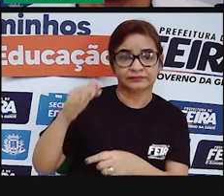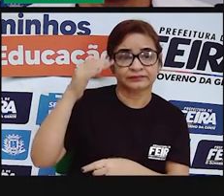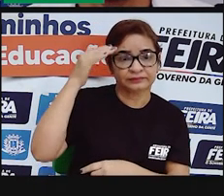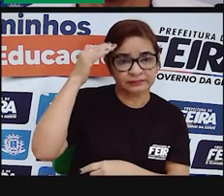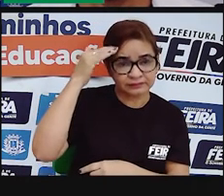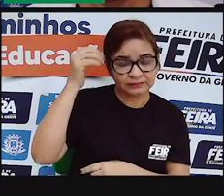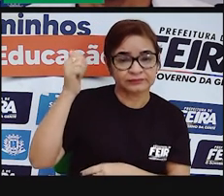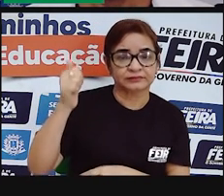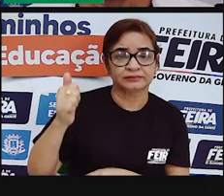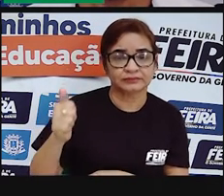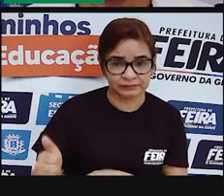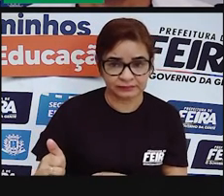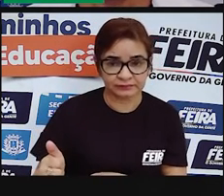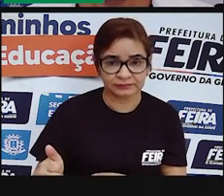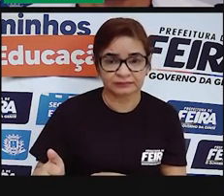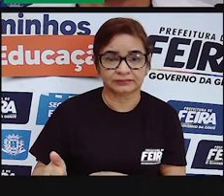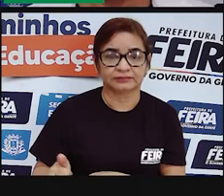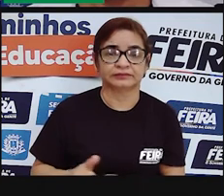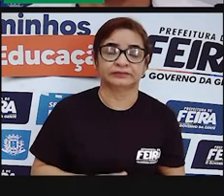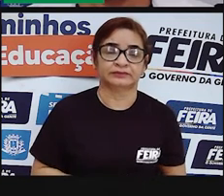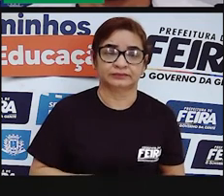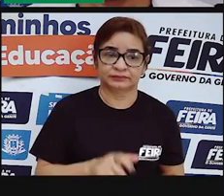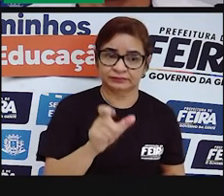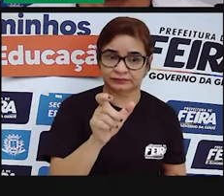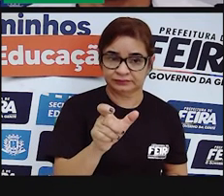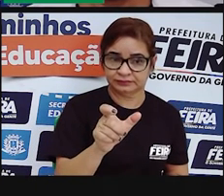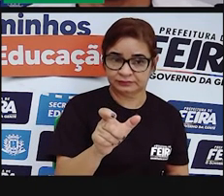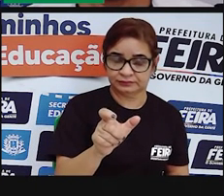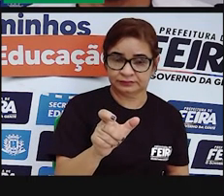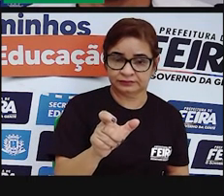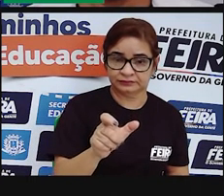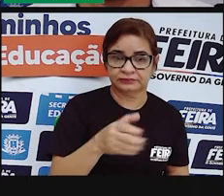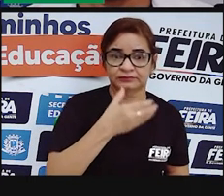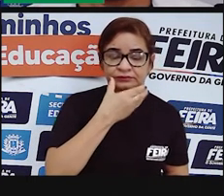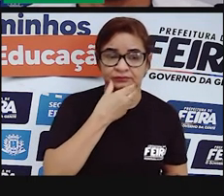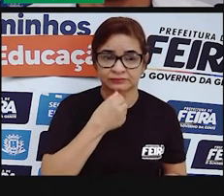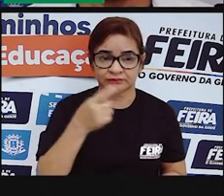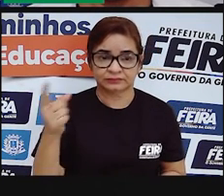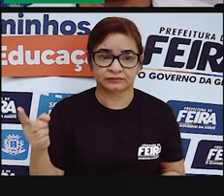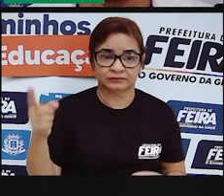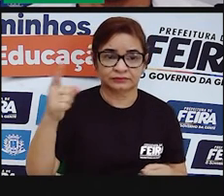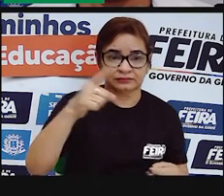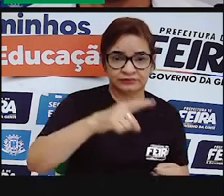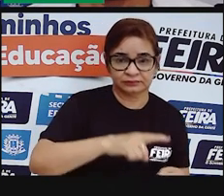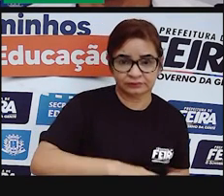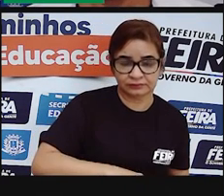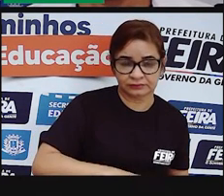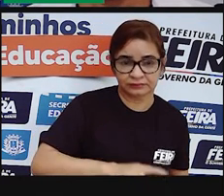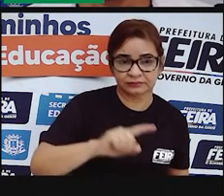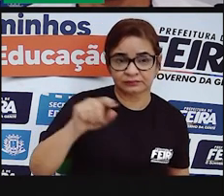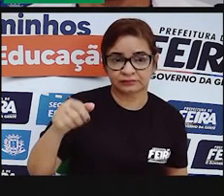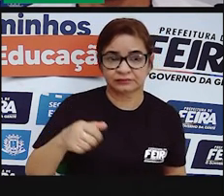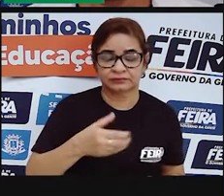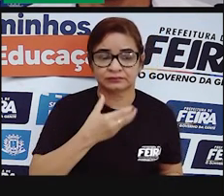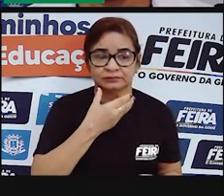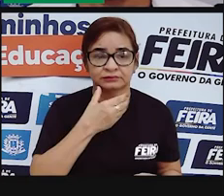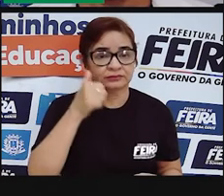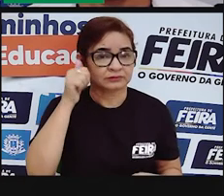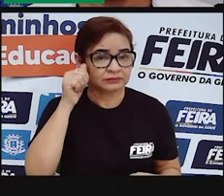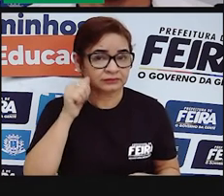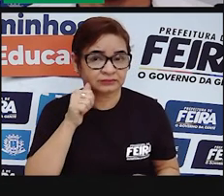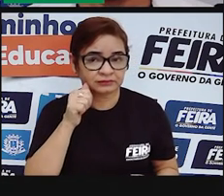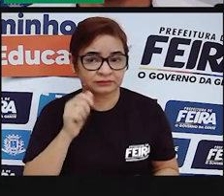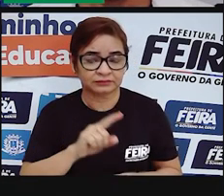Entendeu? Então, já foi dito a palavra chegou antes, na frase anterior, eu não preciso repetir na